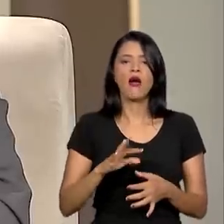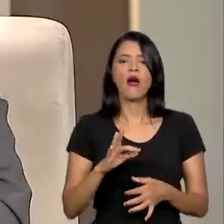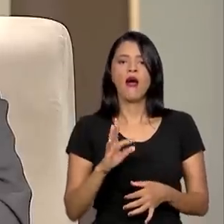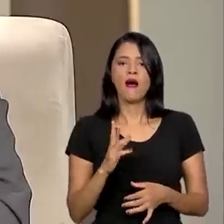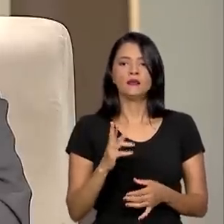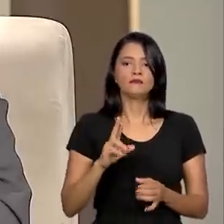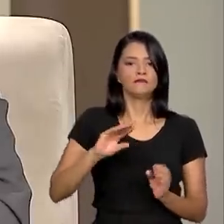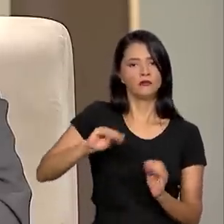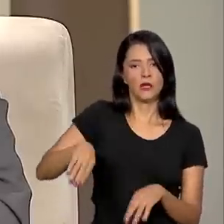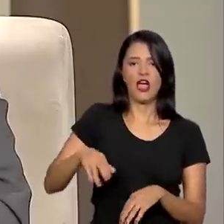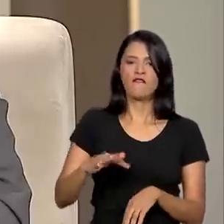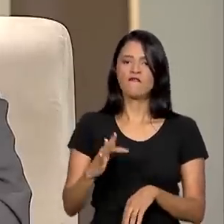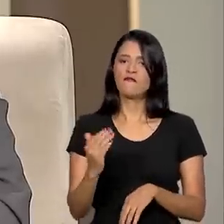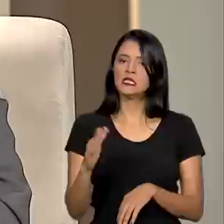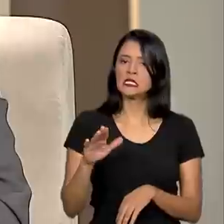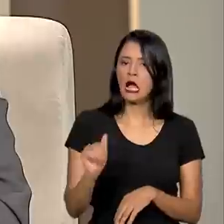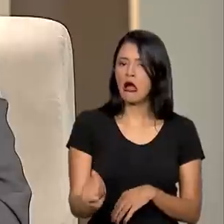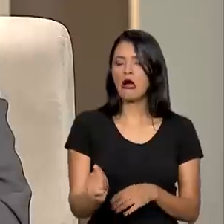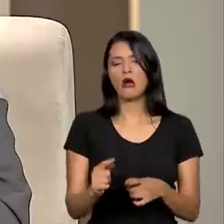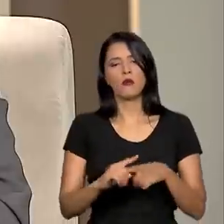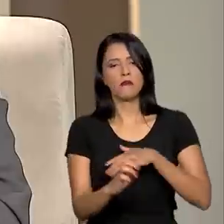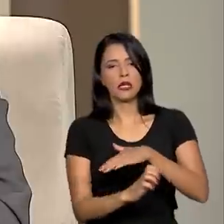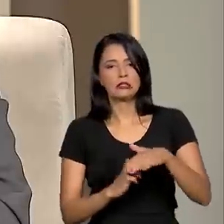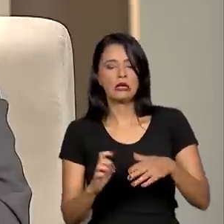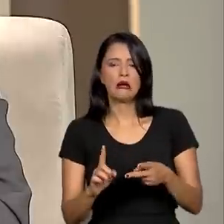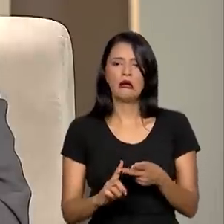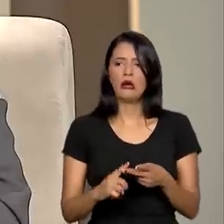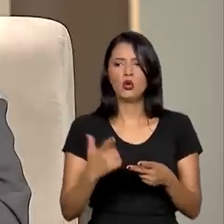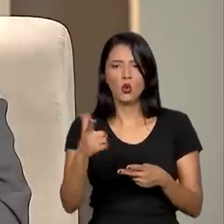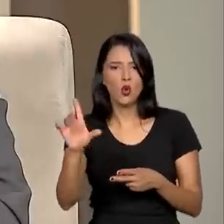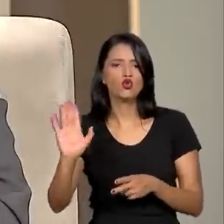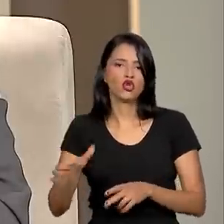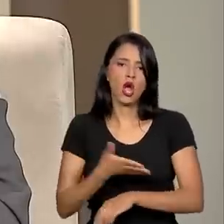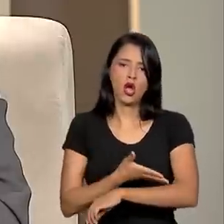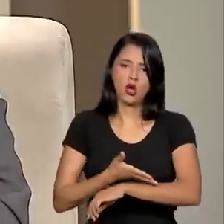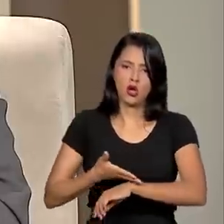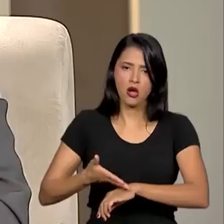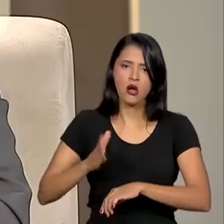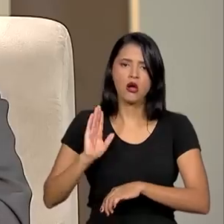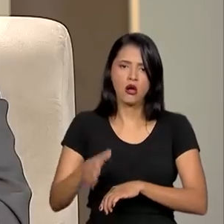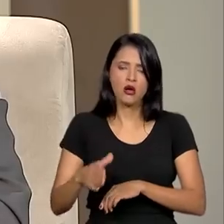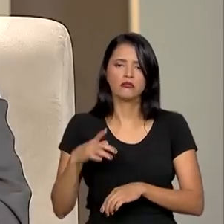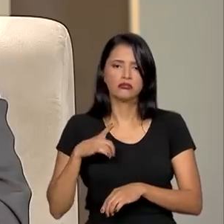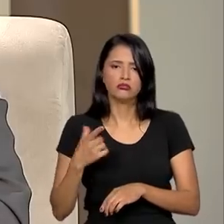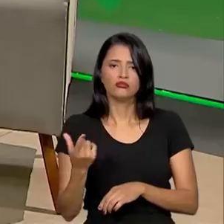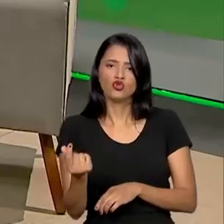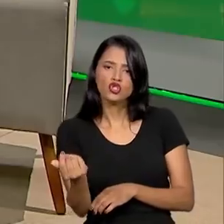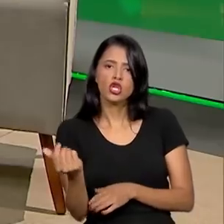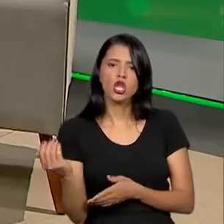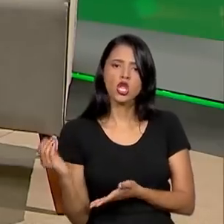né? Muitos empresários já estão habituados a destinar os seus